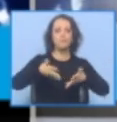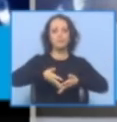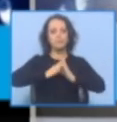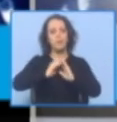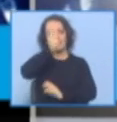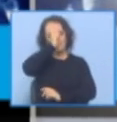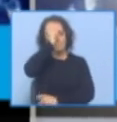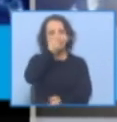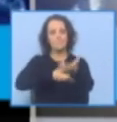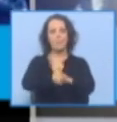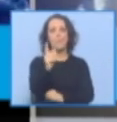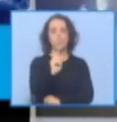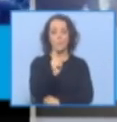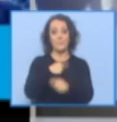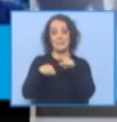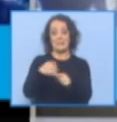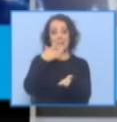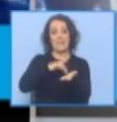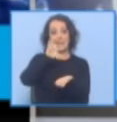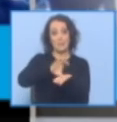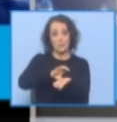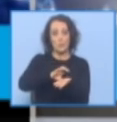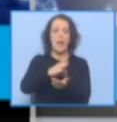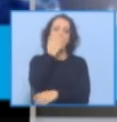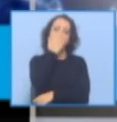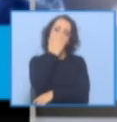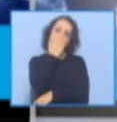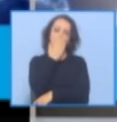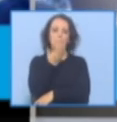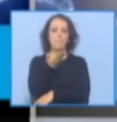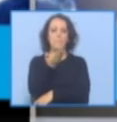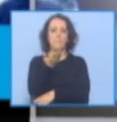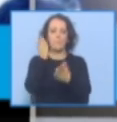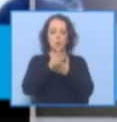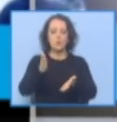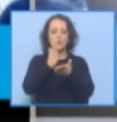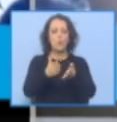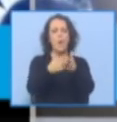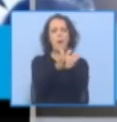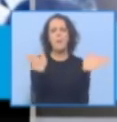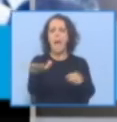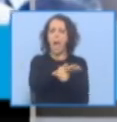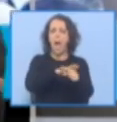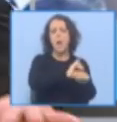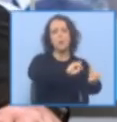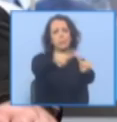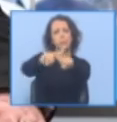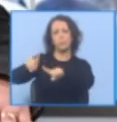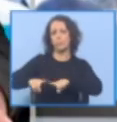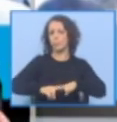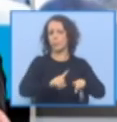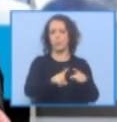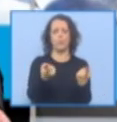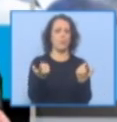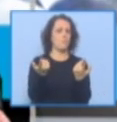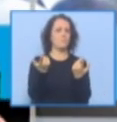este dicionário acaba por ser uma proposta de estudo abrangente, multidisciplinar, envolve mais